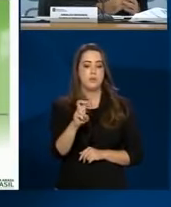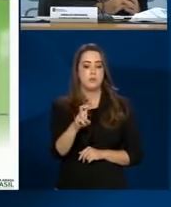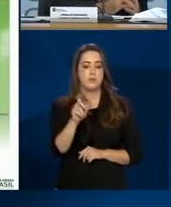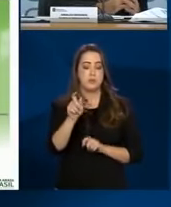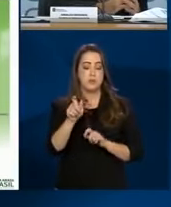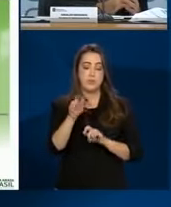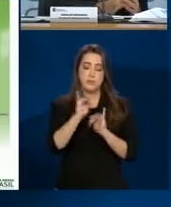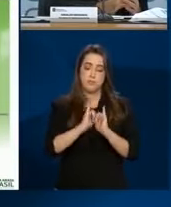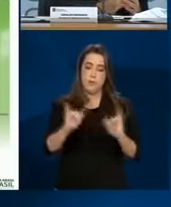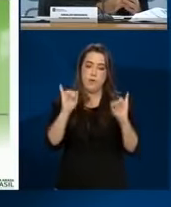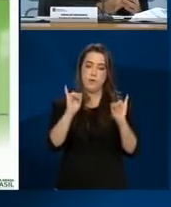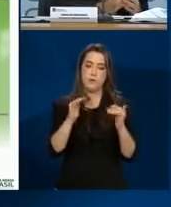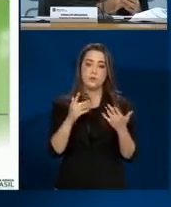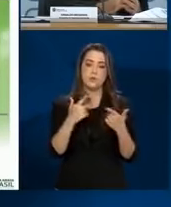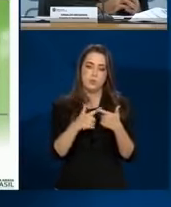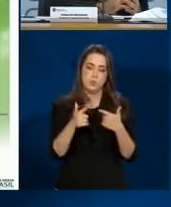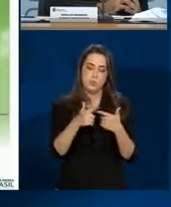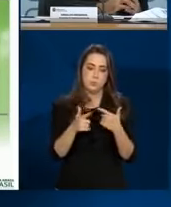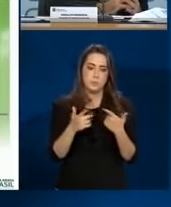casos notificados,